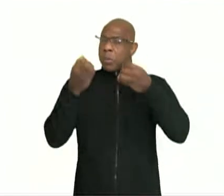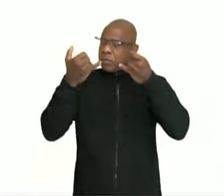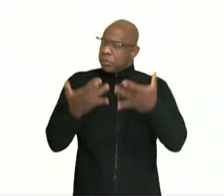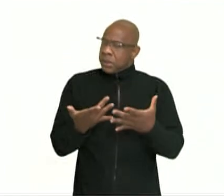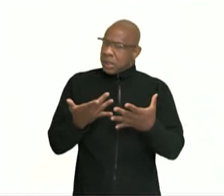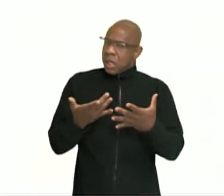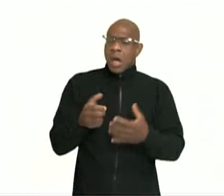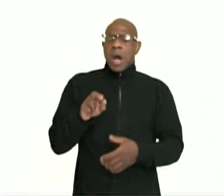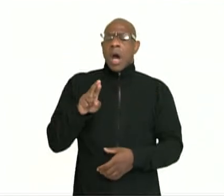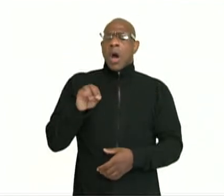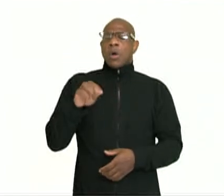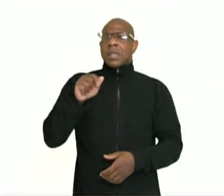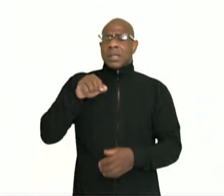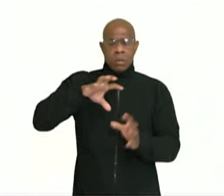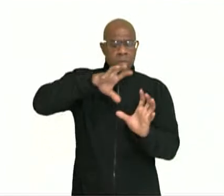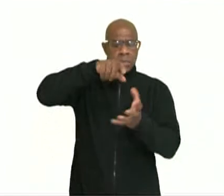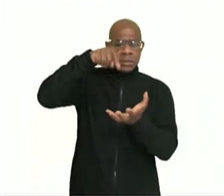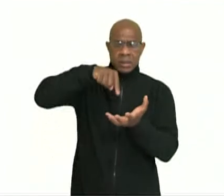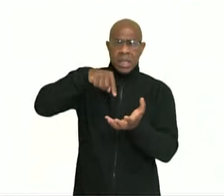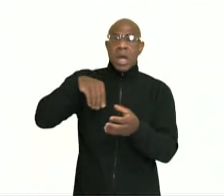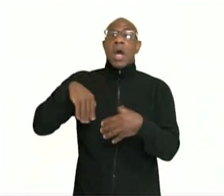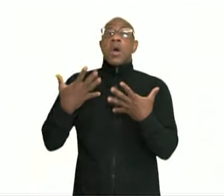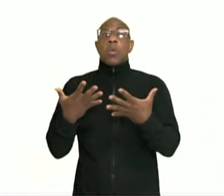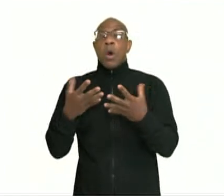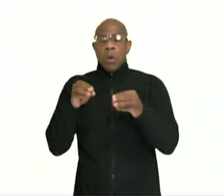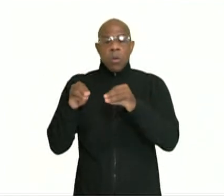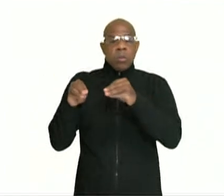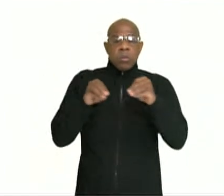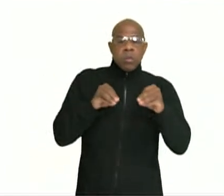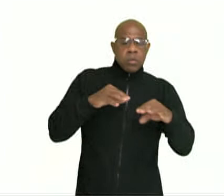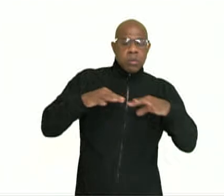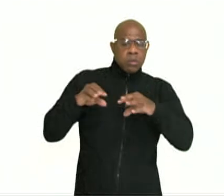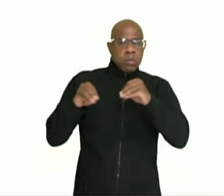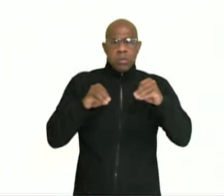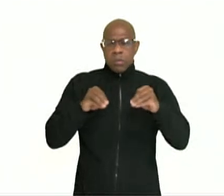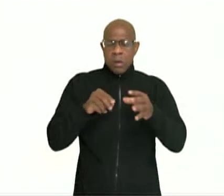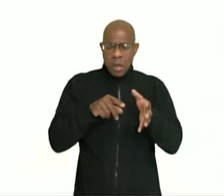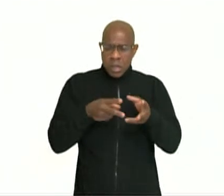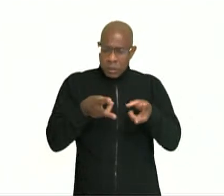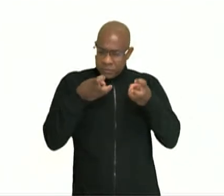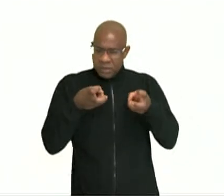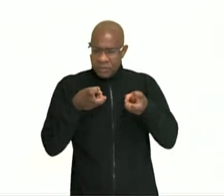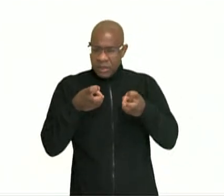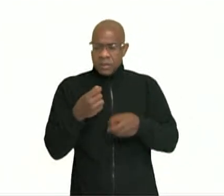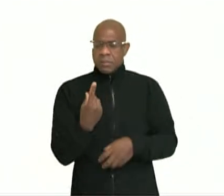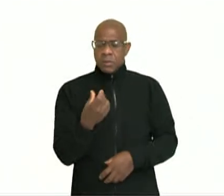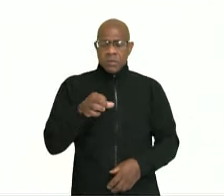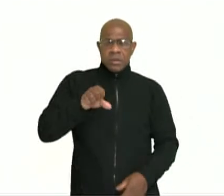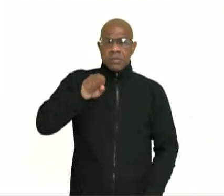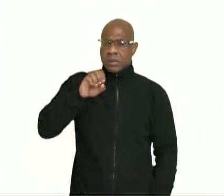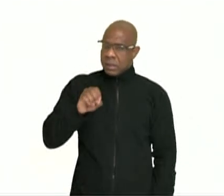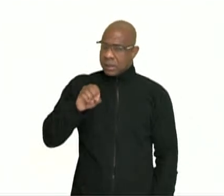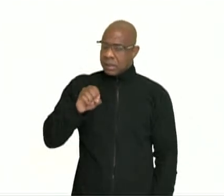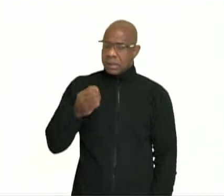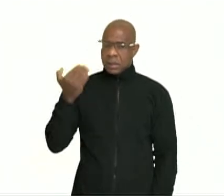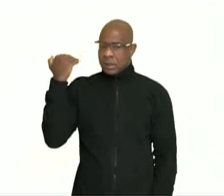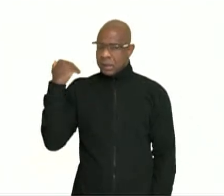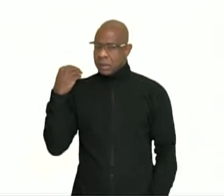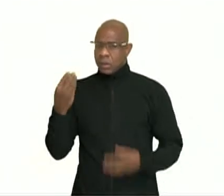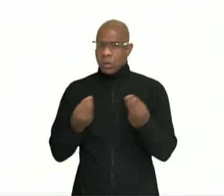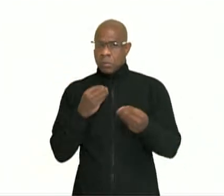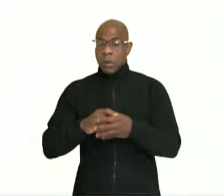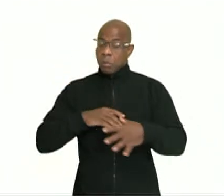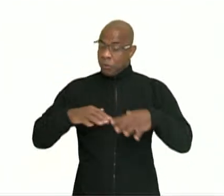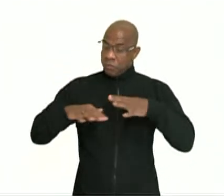rotação da Terra e qual o deslocamento observado desde 1980? Então, movimento de